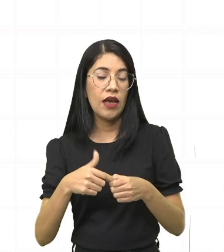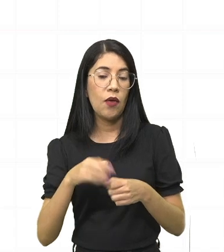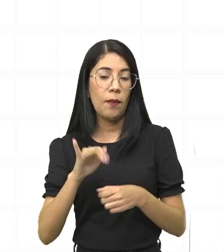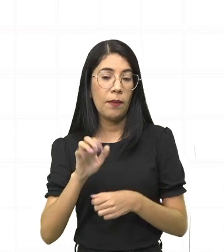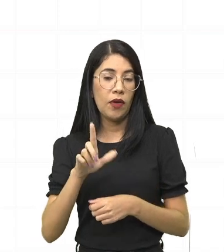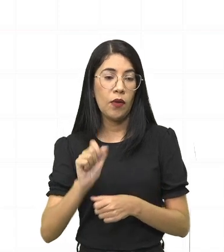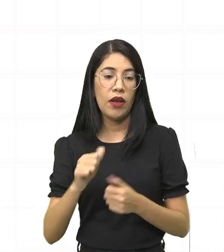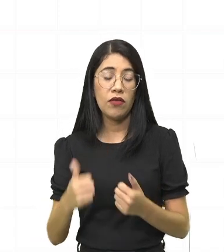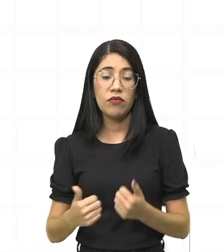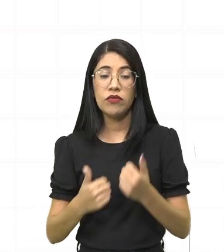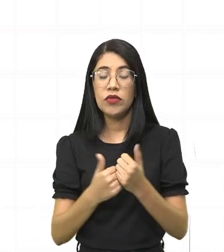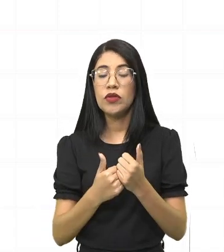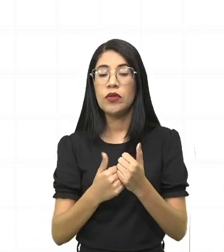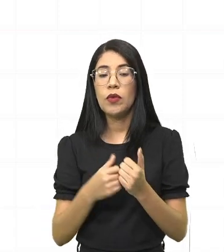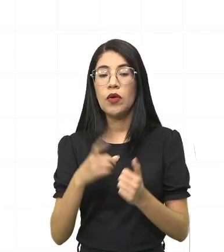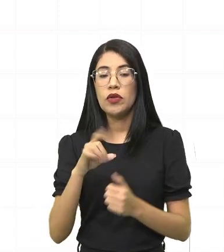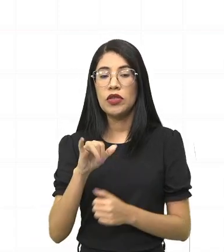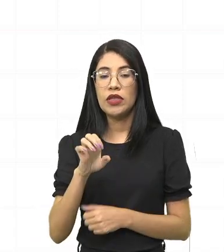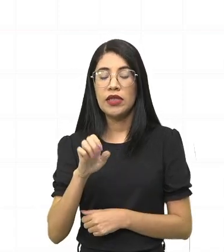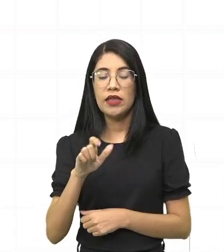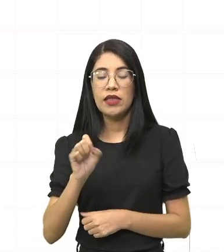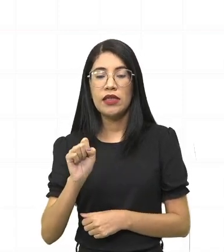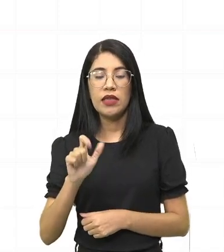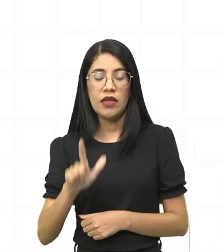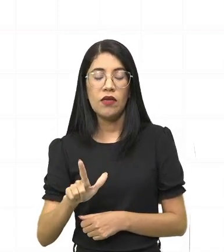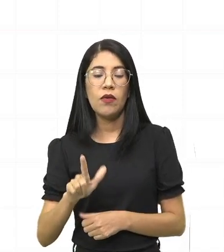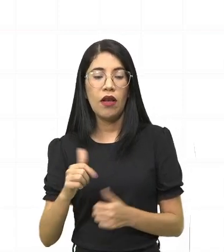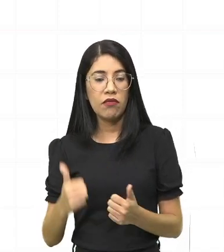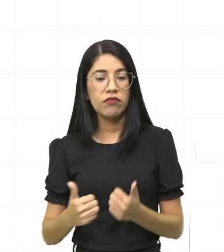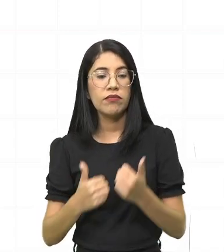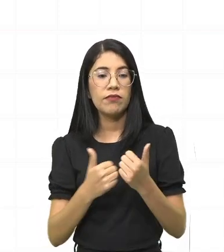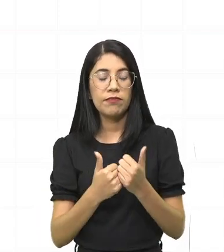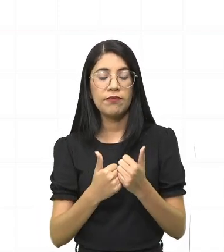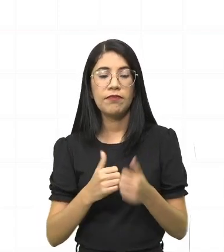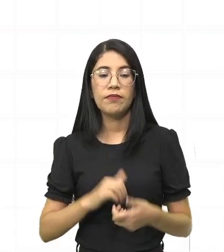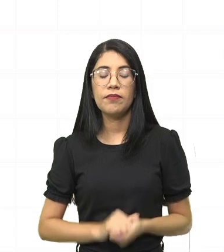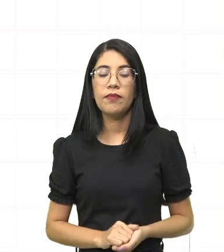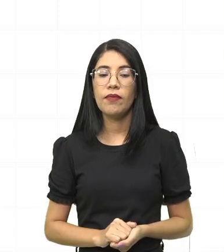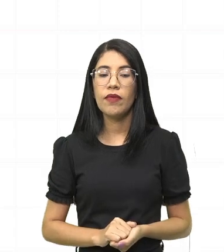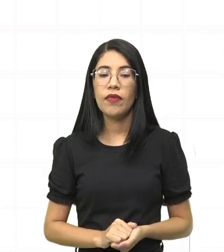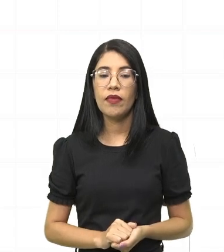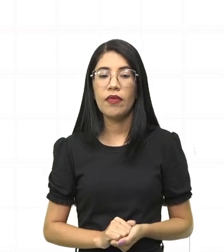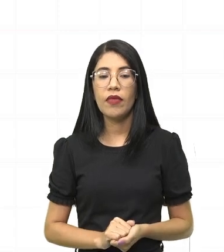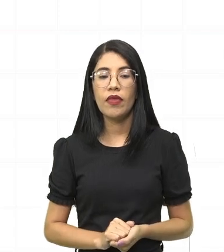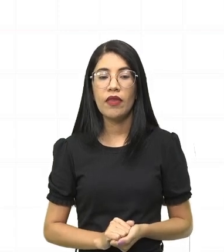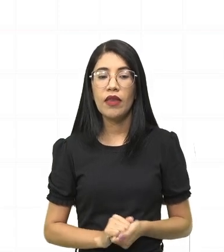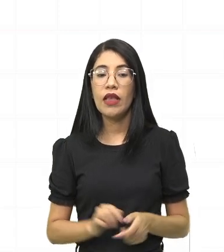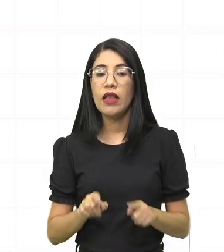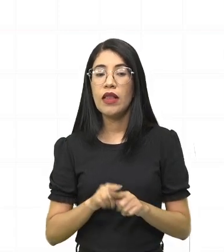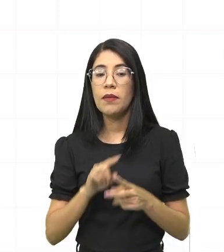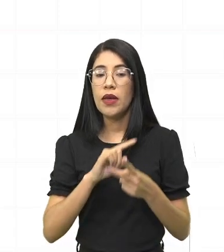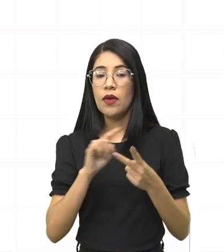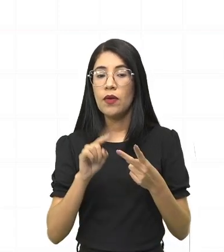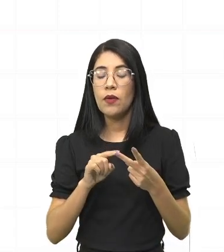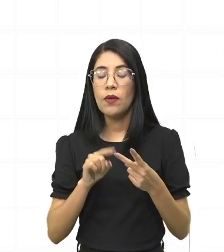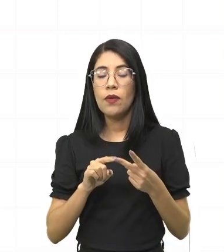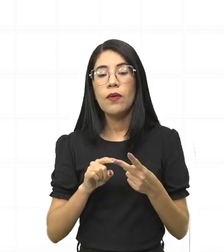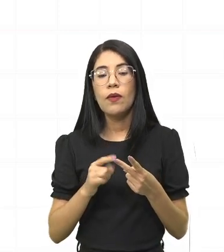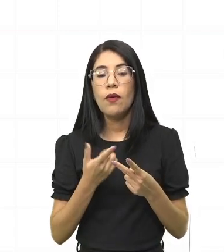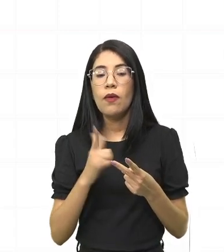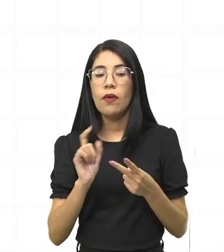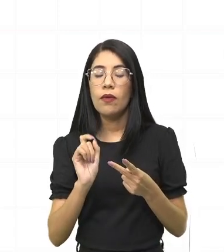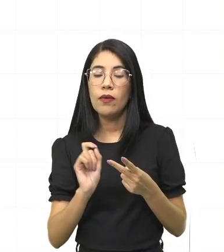como substituto do óleo diesel, né? Um combustível fóssil. Então, nós temos também um outro tipo